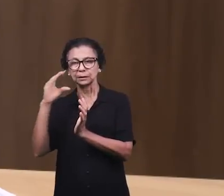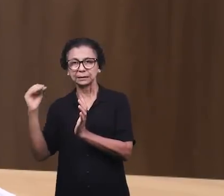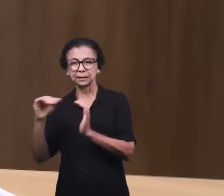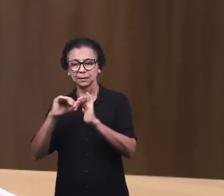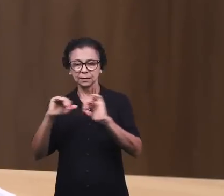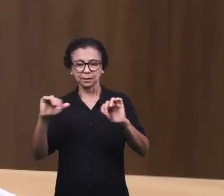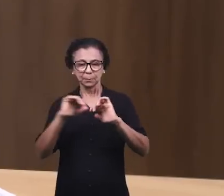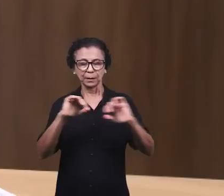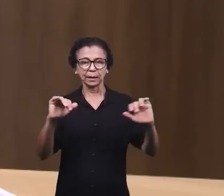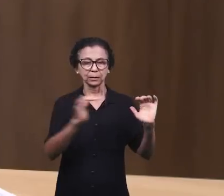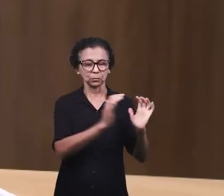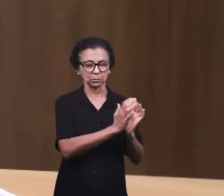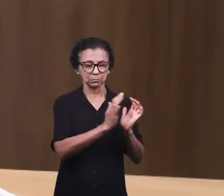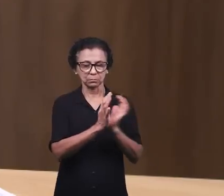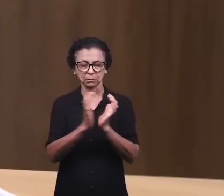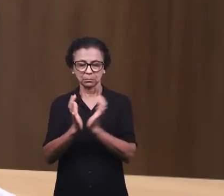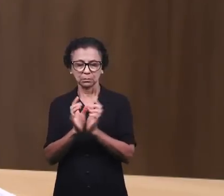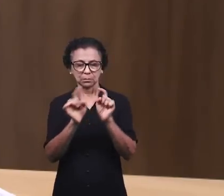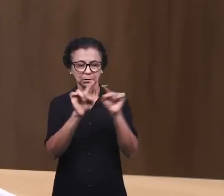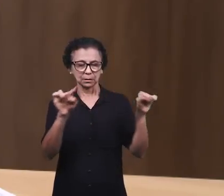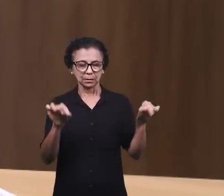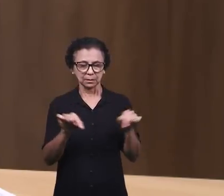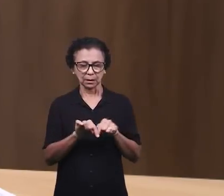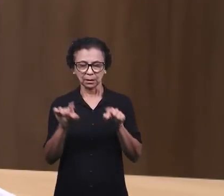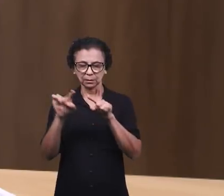ensinou muita coisa. É uma